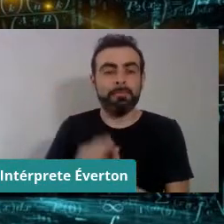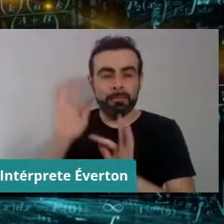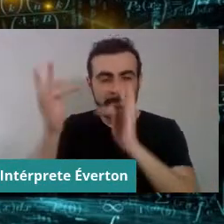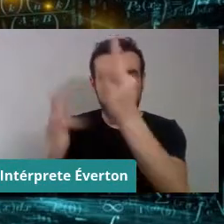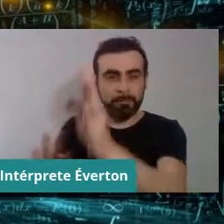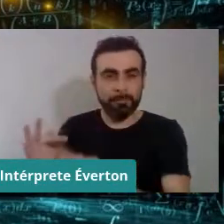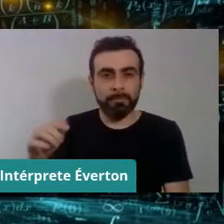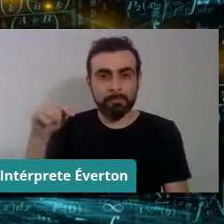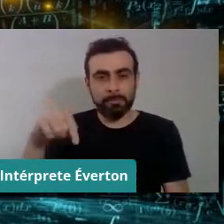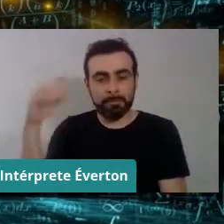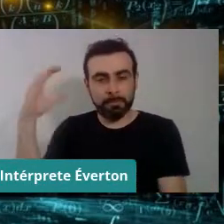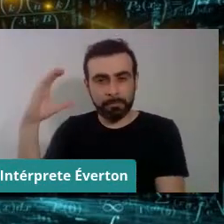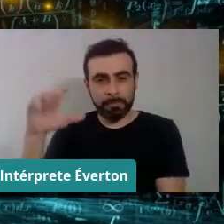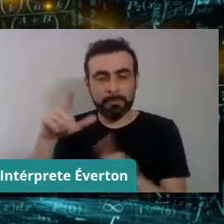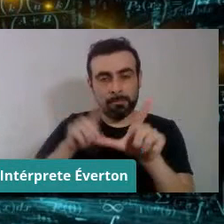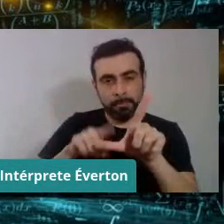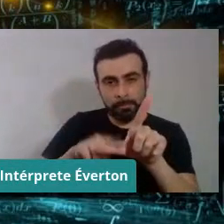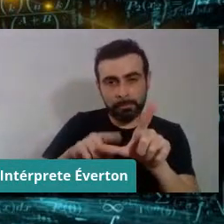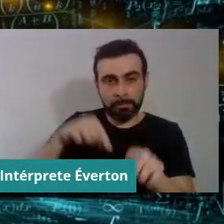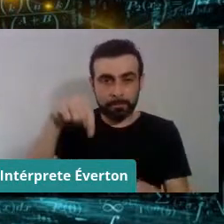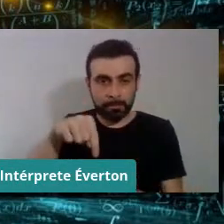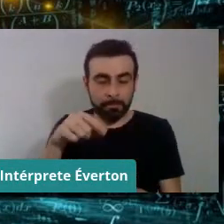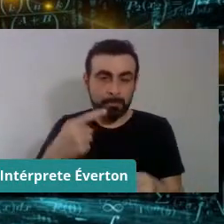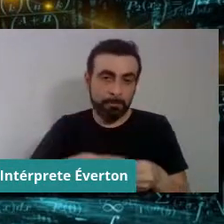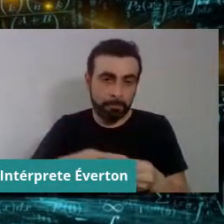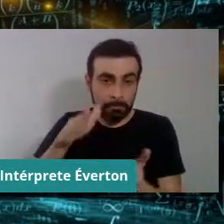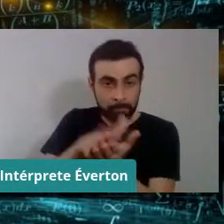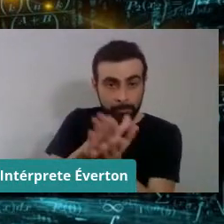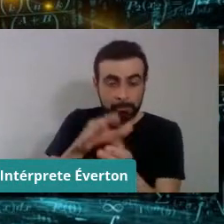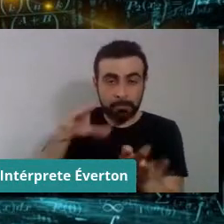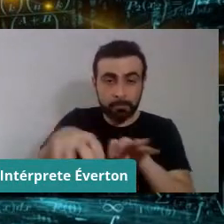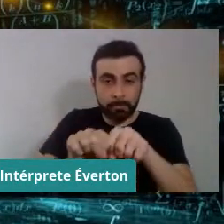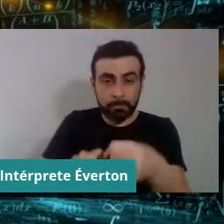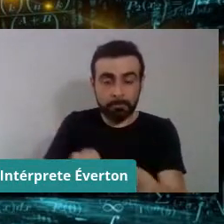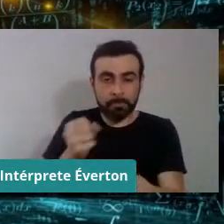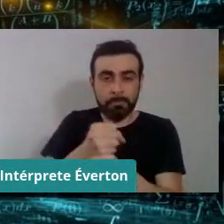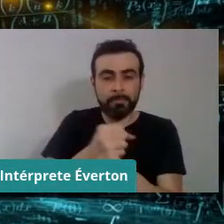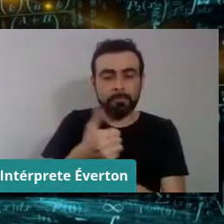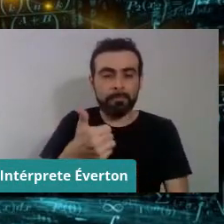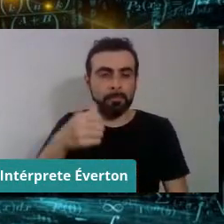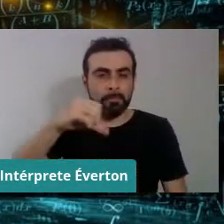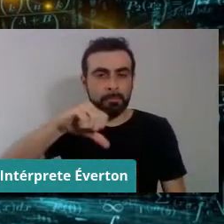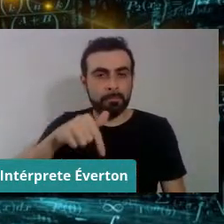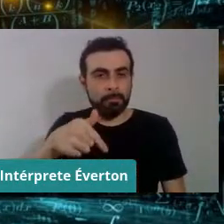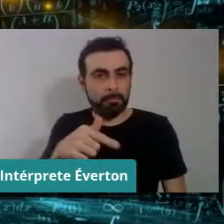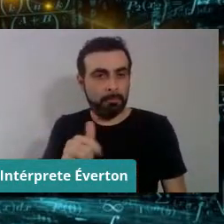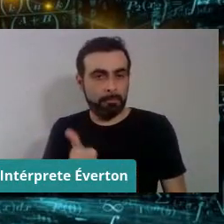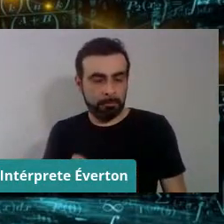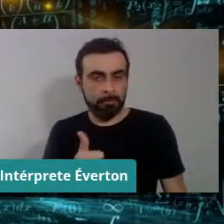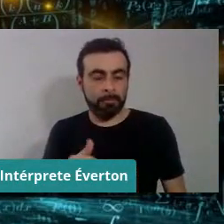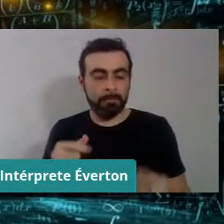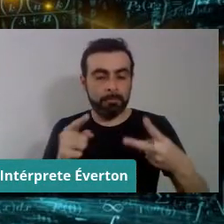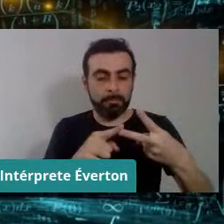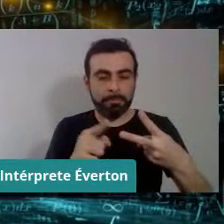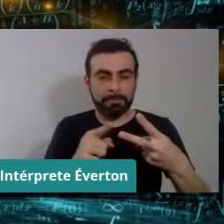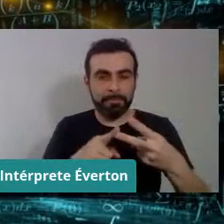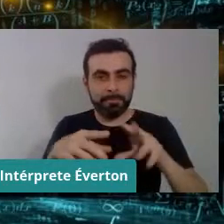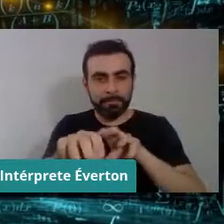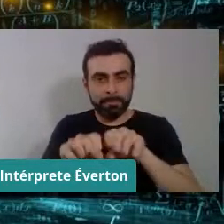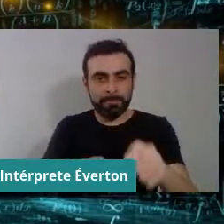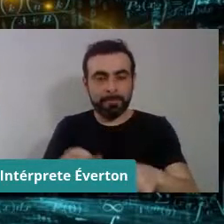Letras de Jacarezinho, em 1971. Graduação em licenciatura em